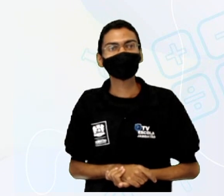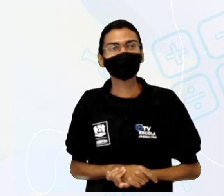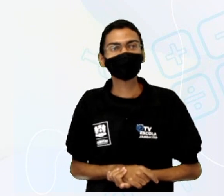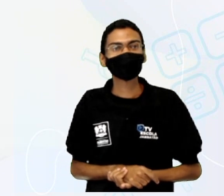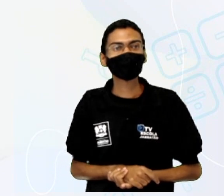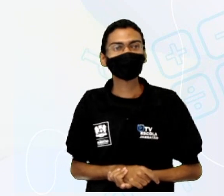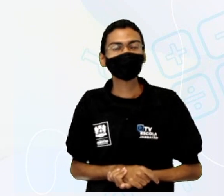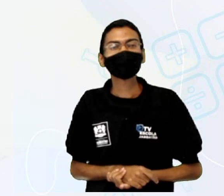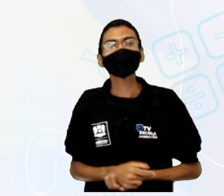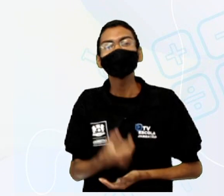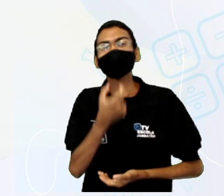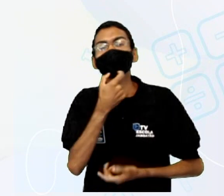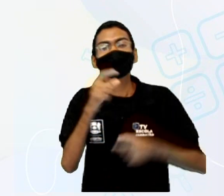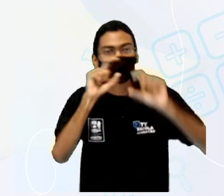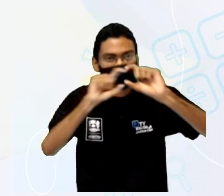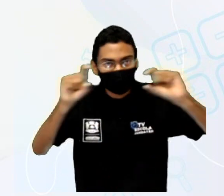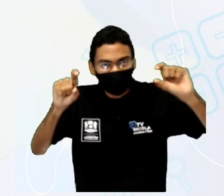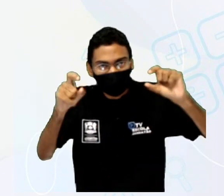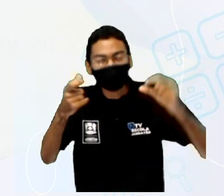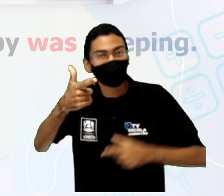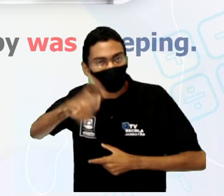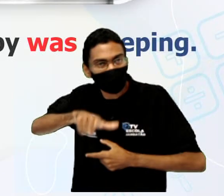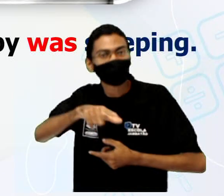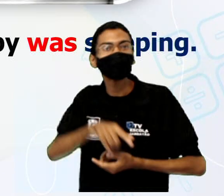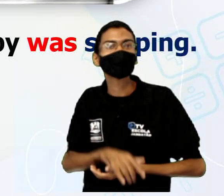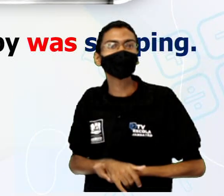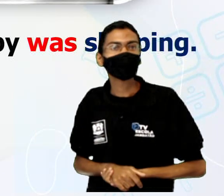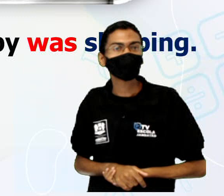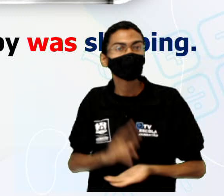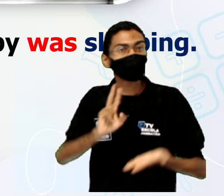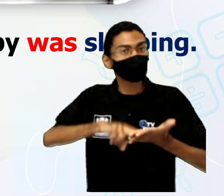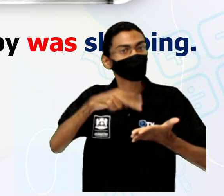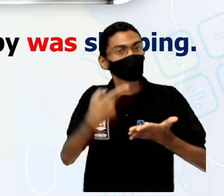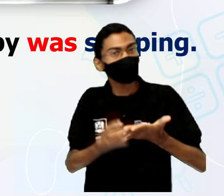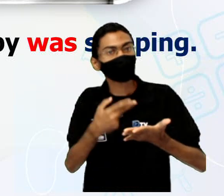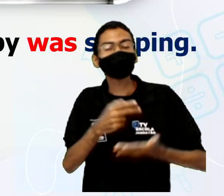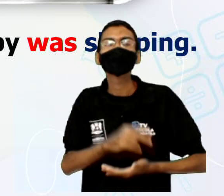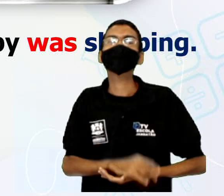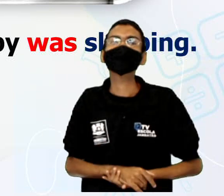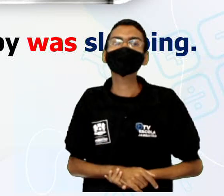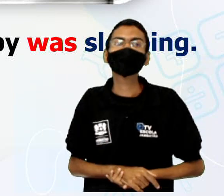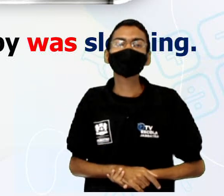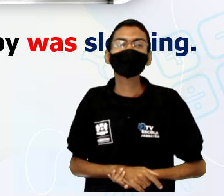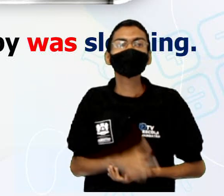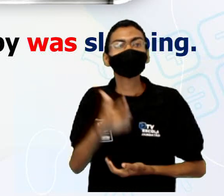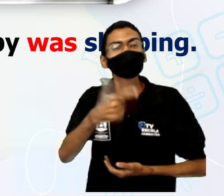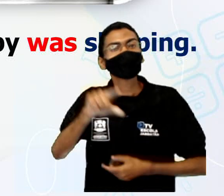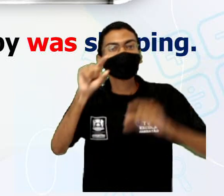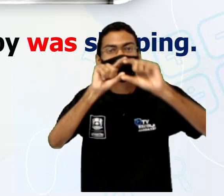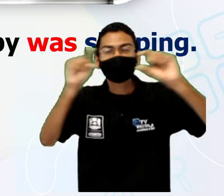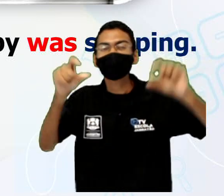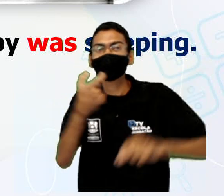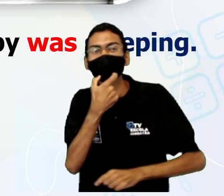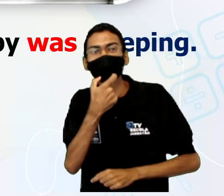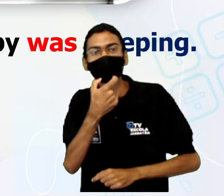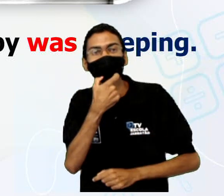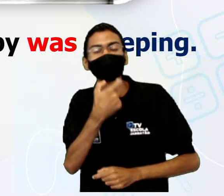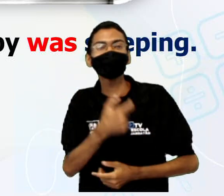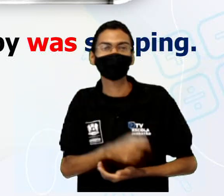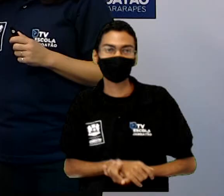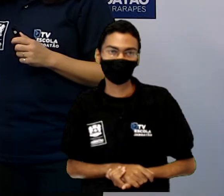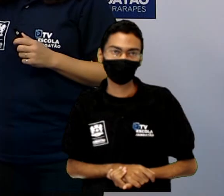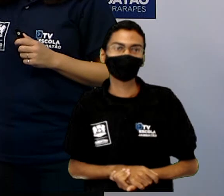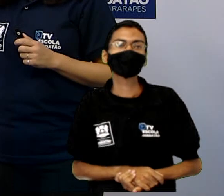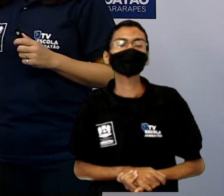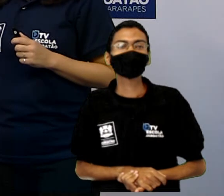My friends were happy. The baby was sleeping.